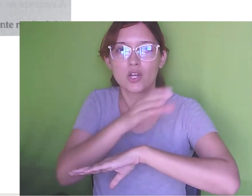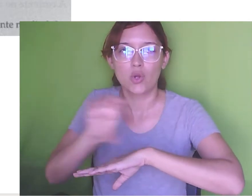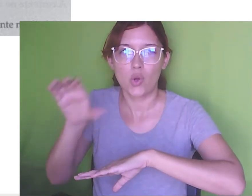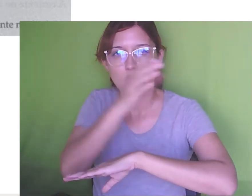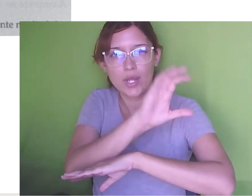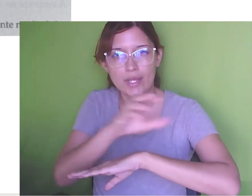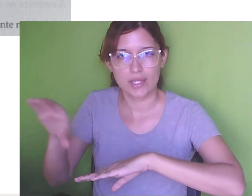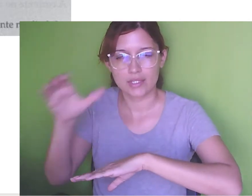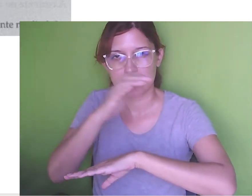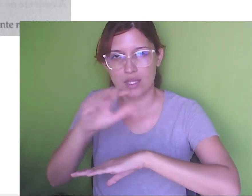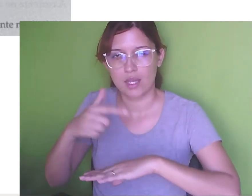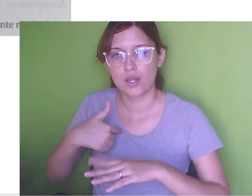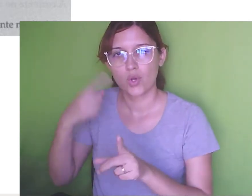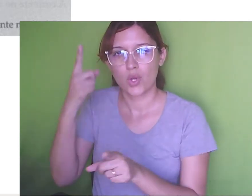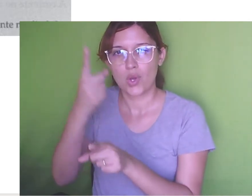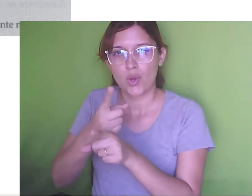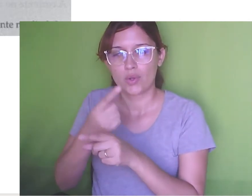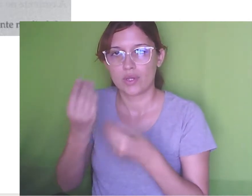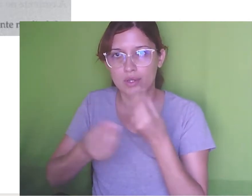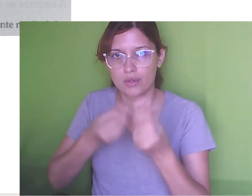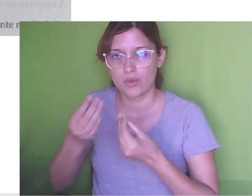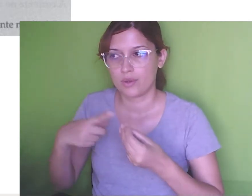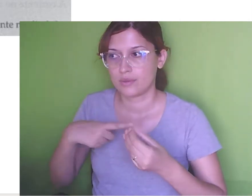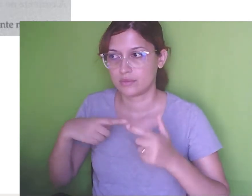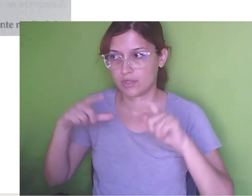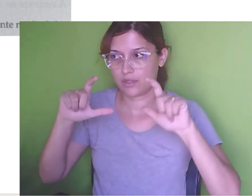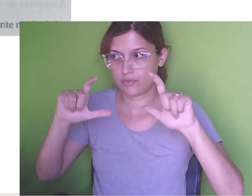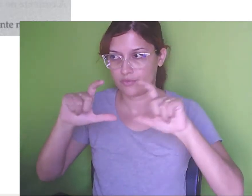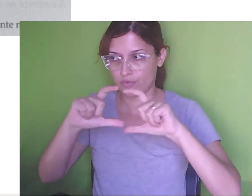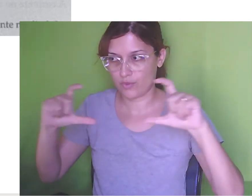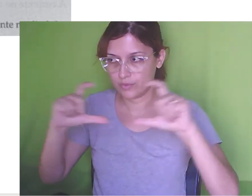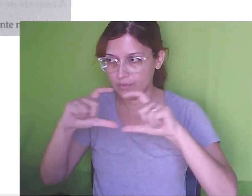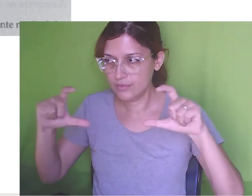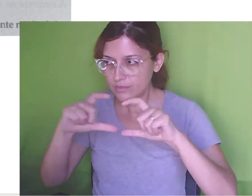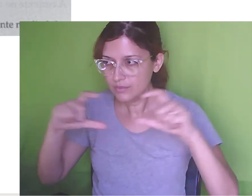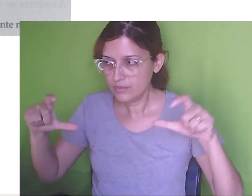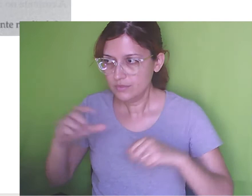Por exemplo, essa pede para encontrar a corrente.